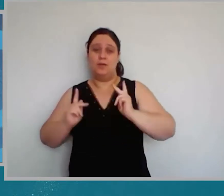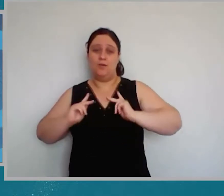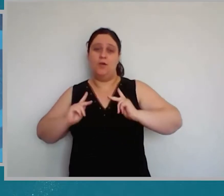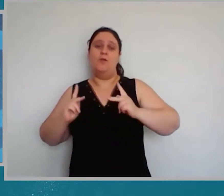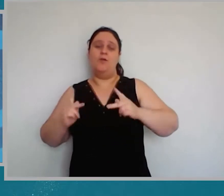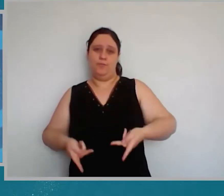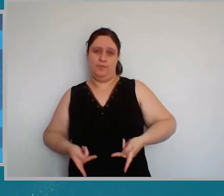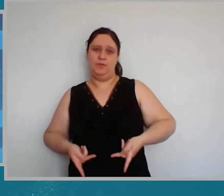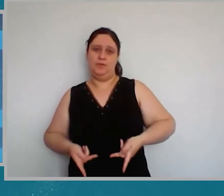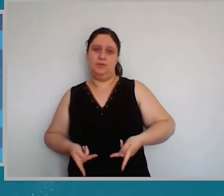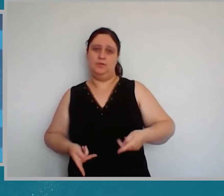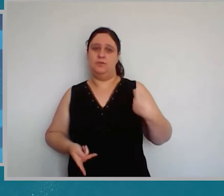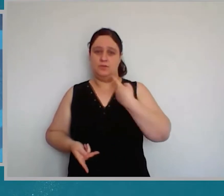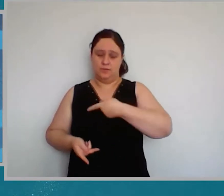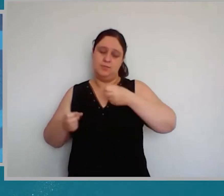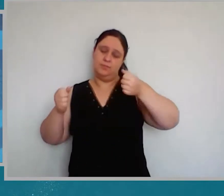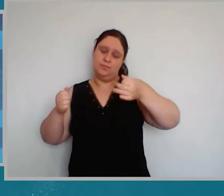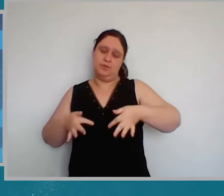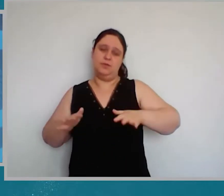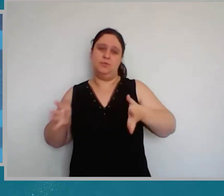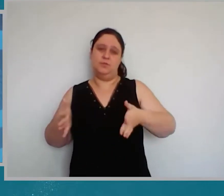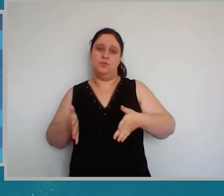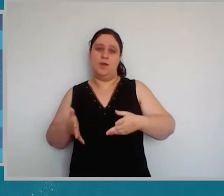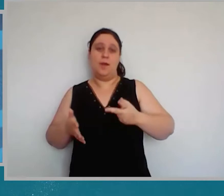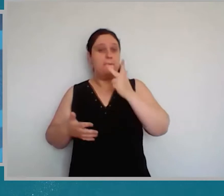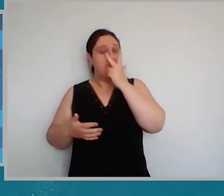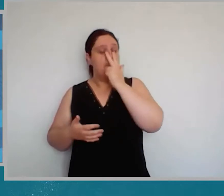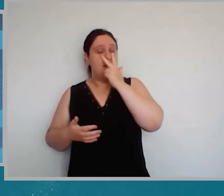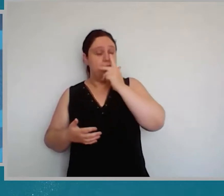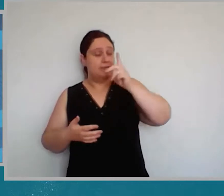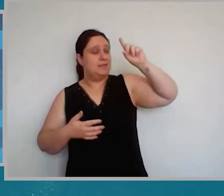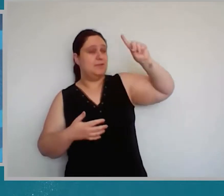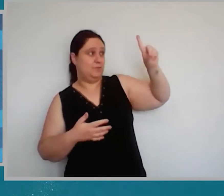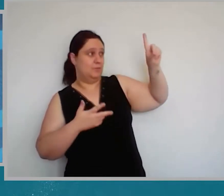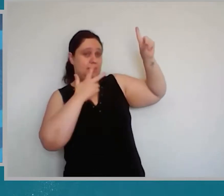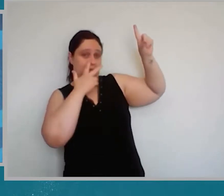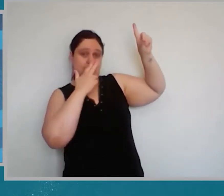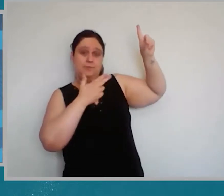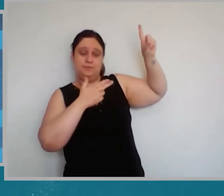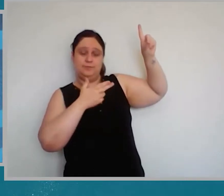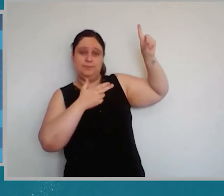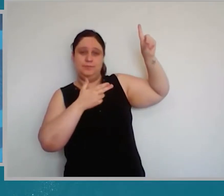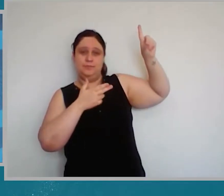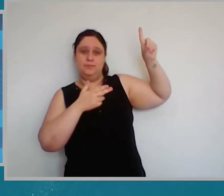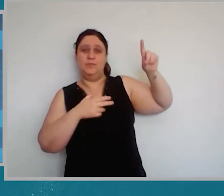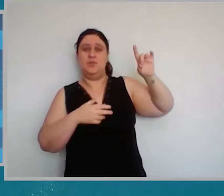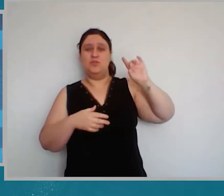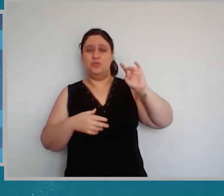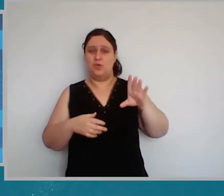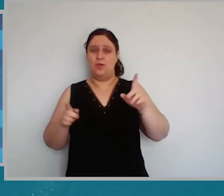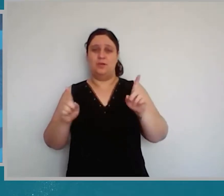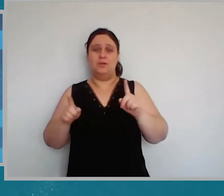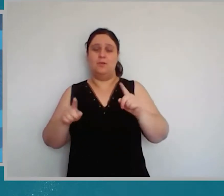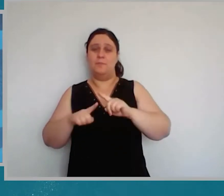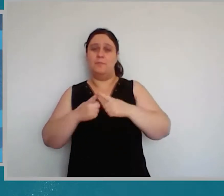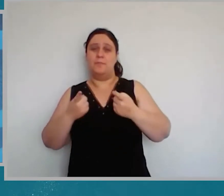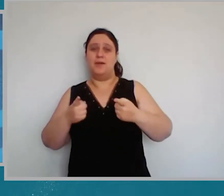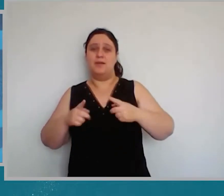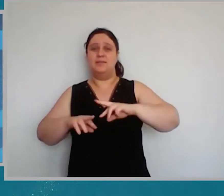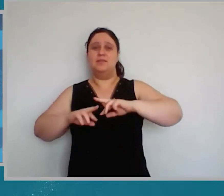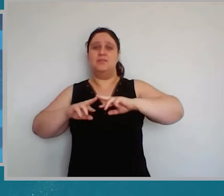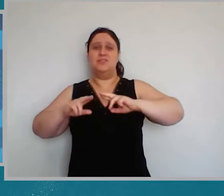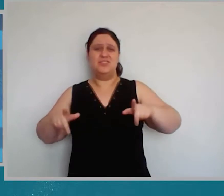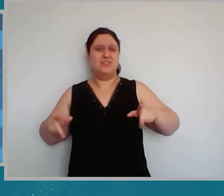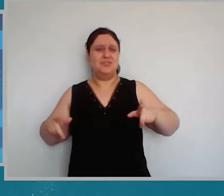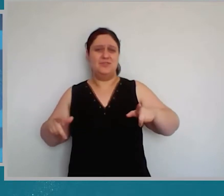e o homem foi criado à imagem e semelhança de Deus. E não só isso, Ele criou o homem diferentemente de todo o